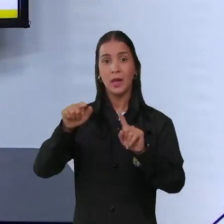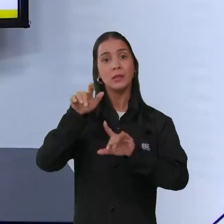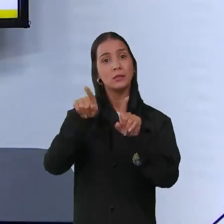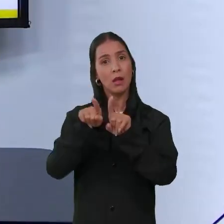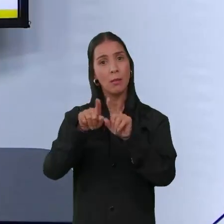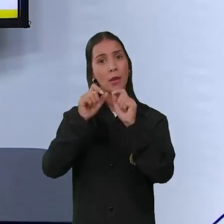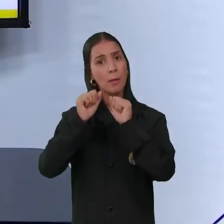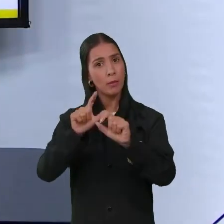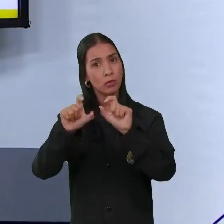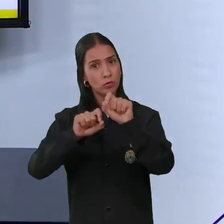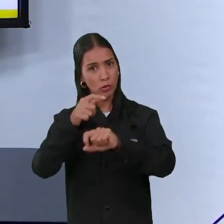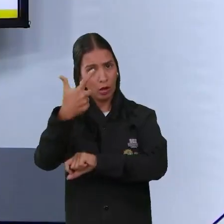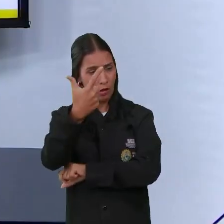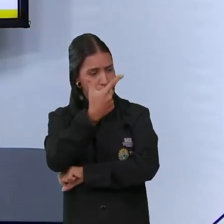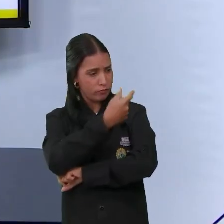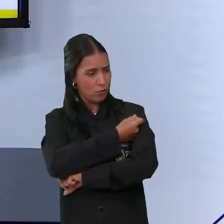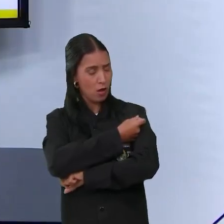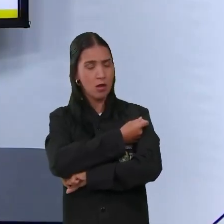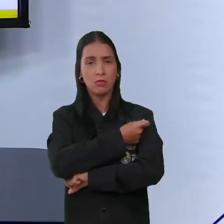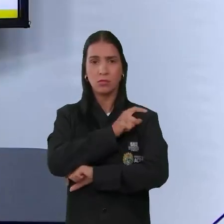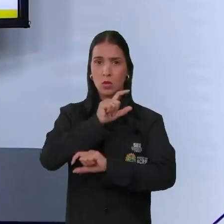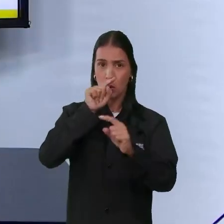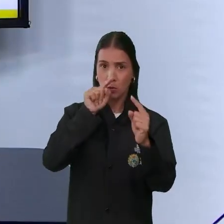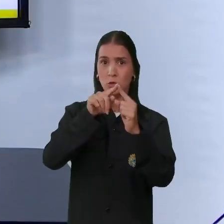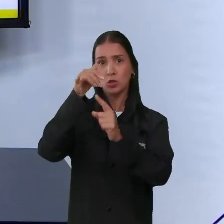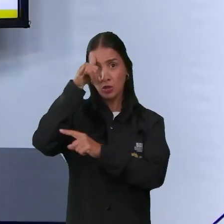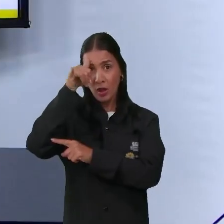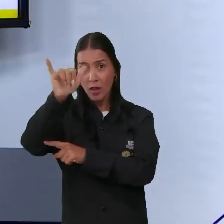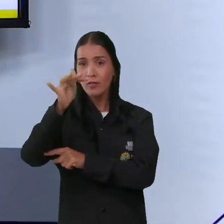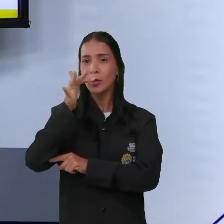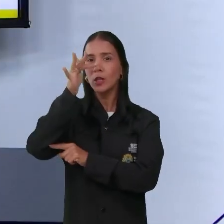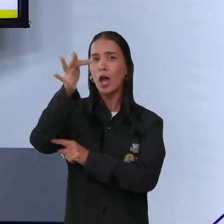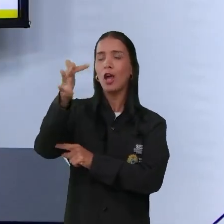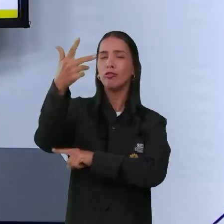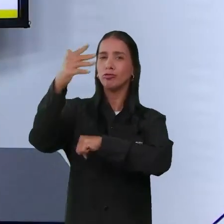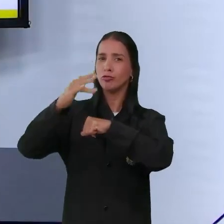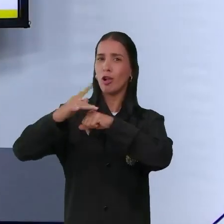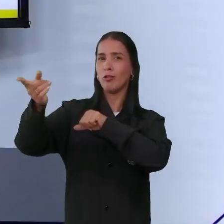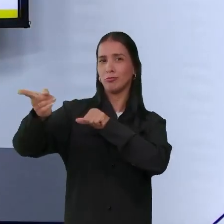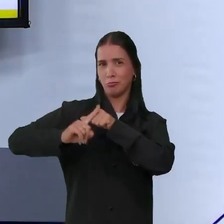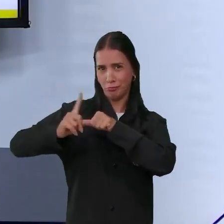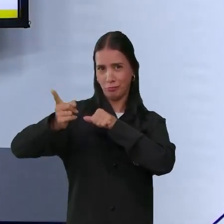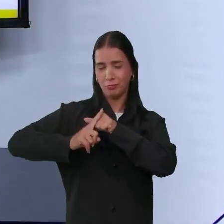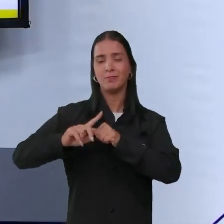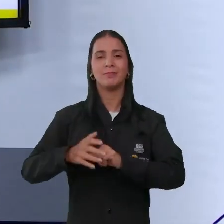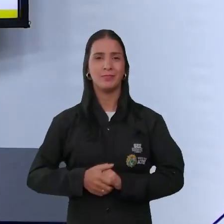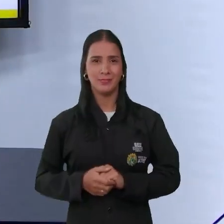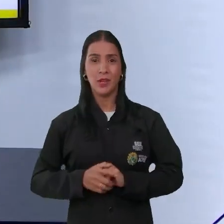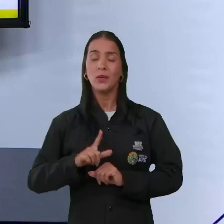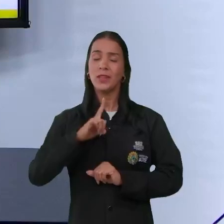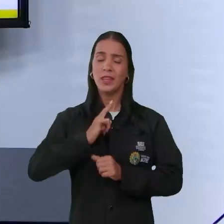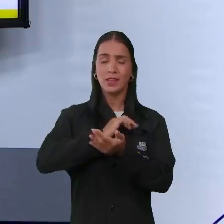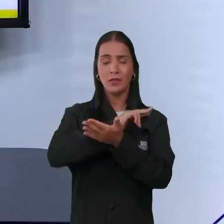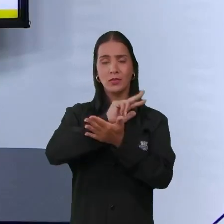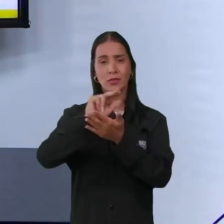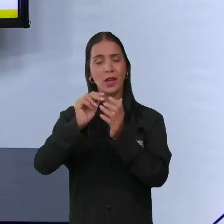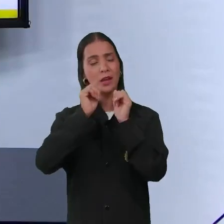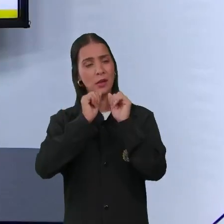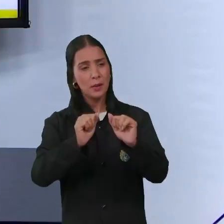para evitar uma doença no futuro. Então, existe essa possibilidade que é decorrência